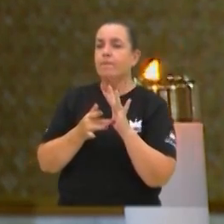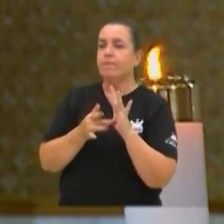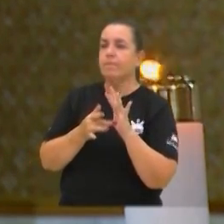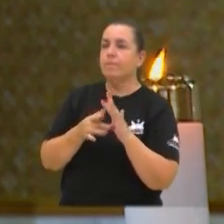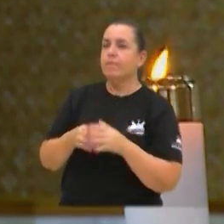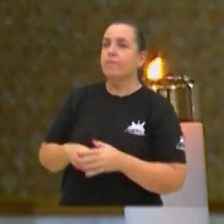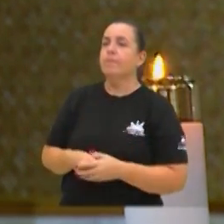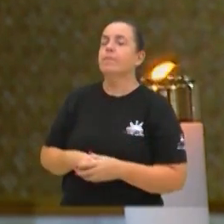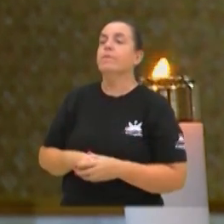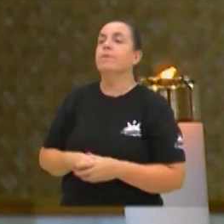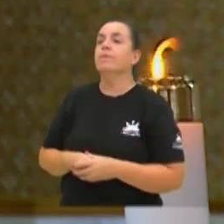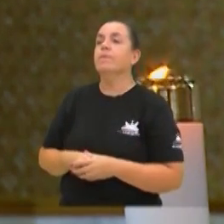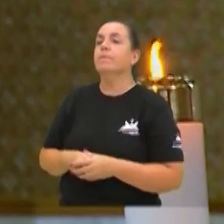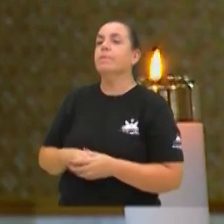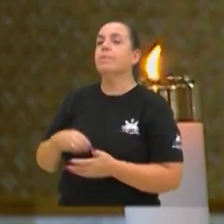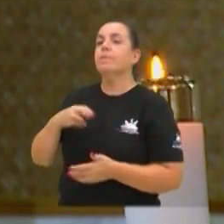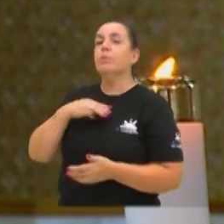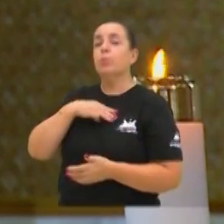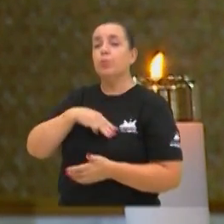segundo